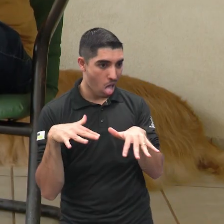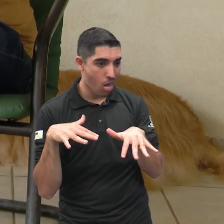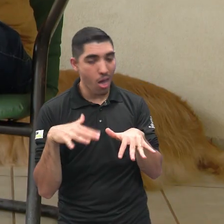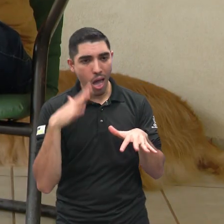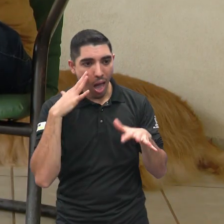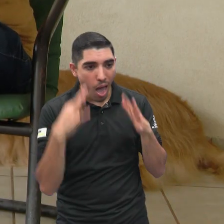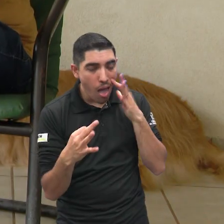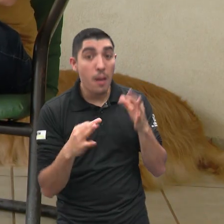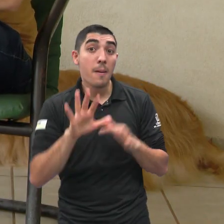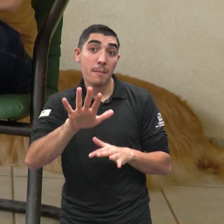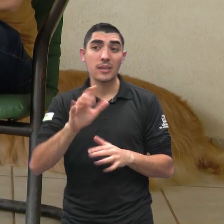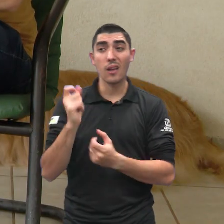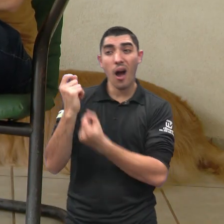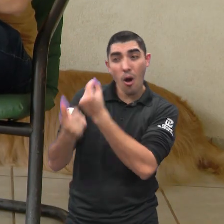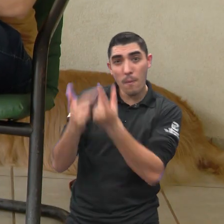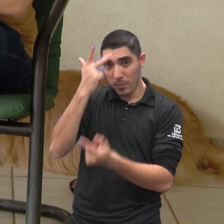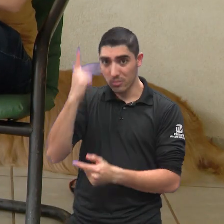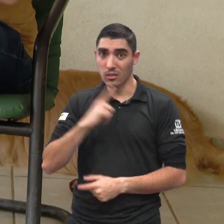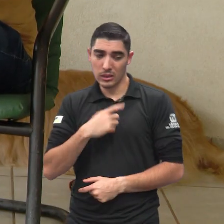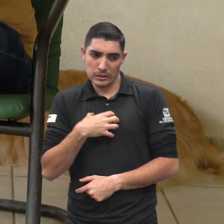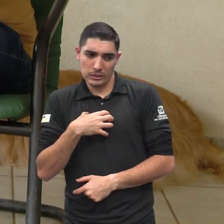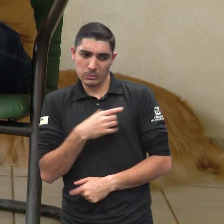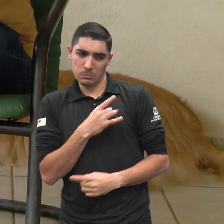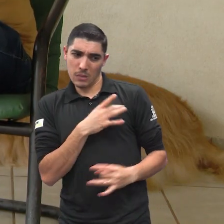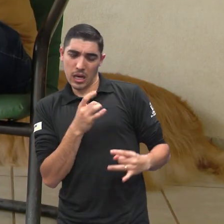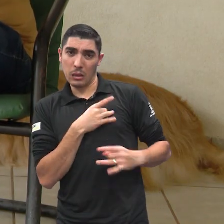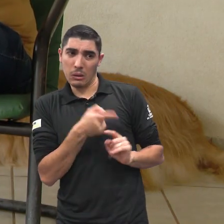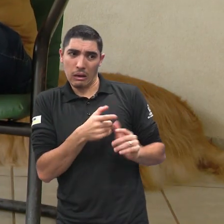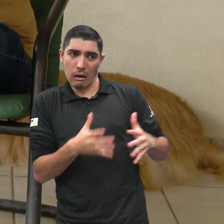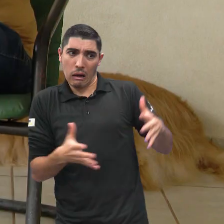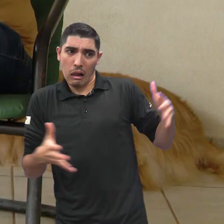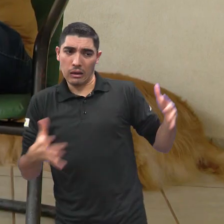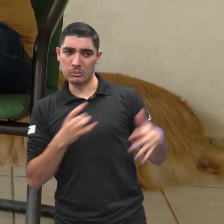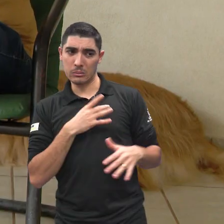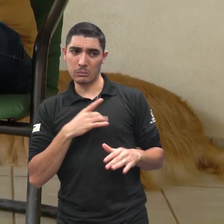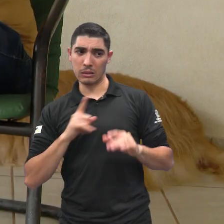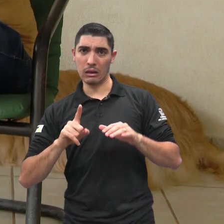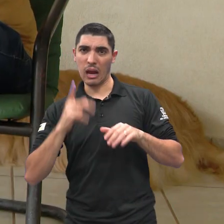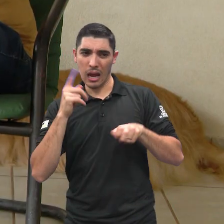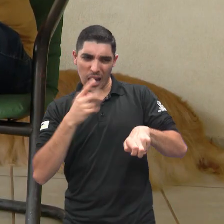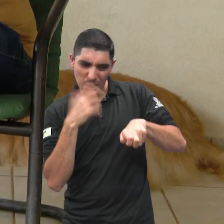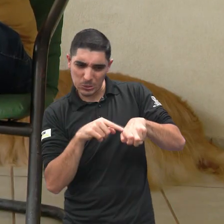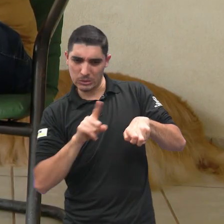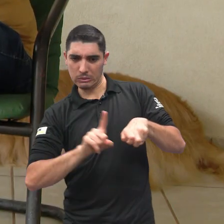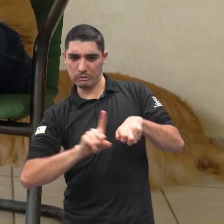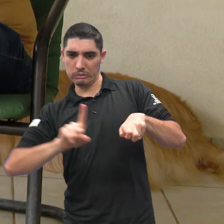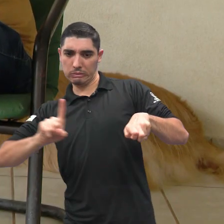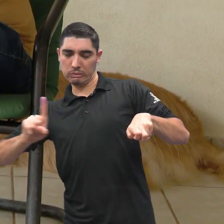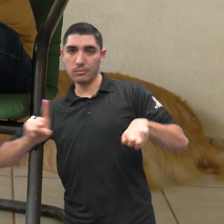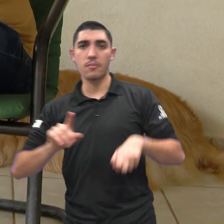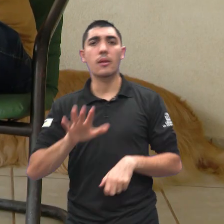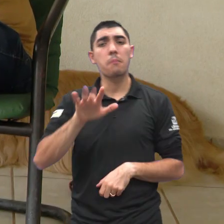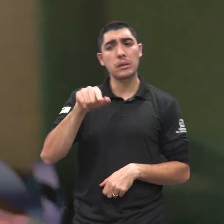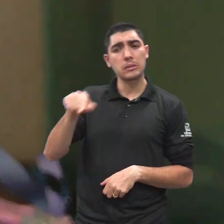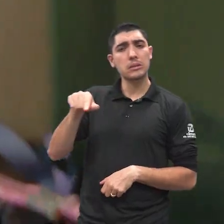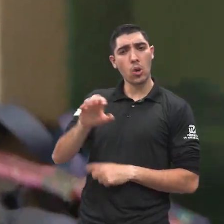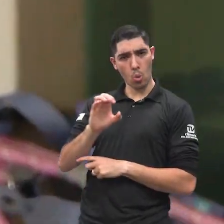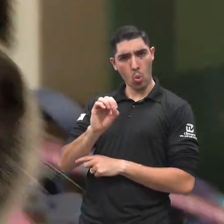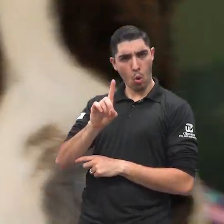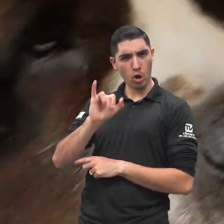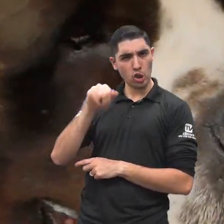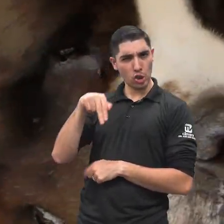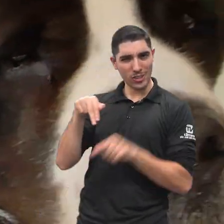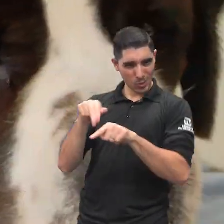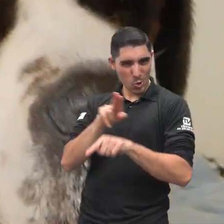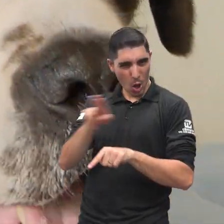também vai ter aquela galera que vai ficar com medo, com receio, porque é grande. Em geral, a gente tá falando do Odin, que é um temperamento bem tranquilo, a gente viu que ele é